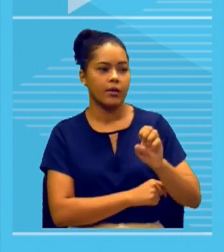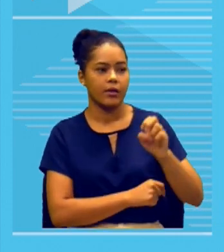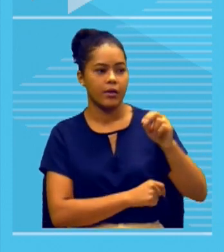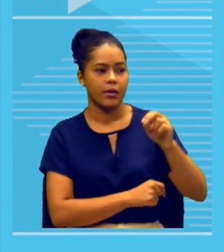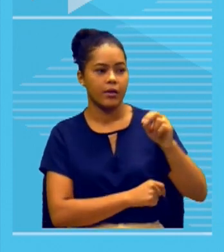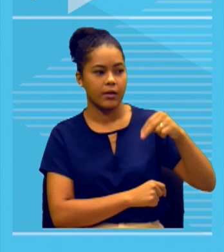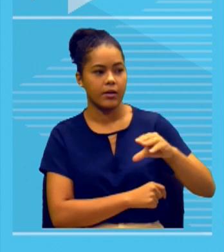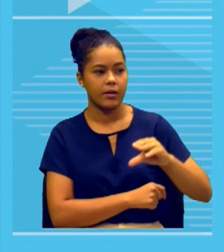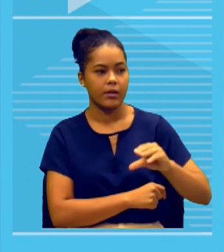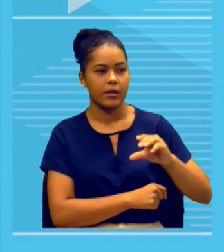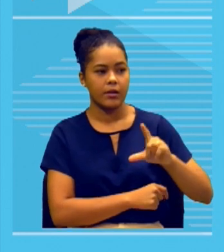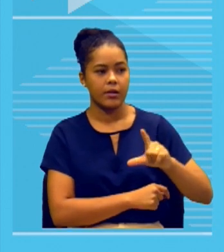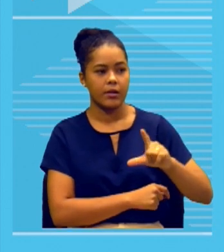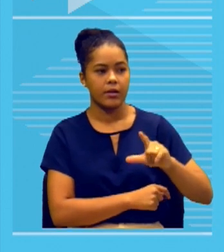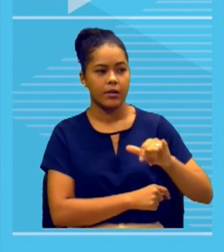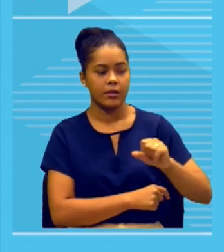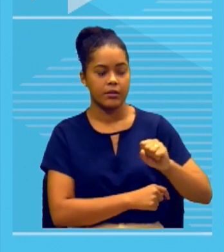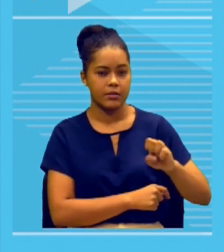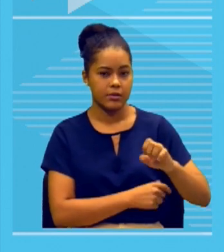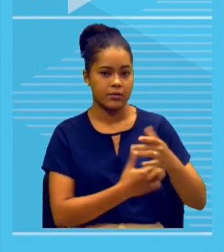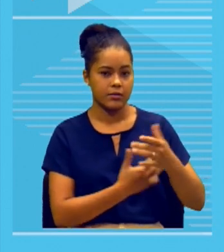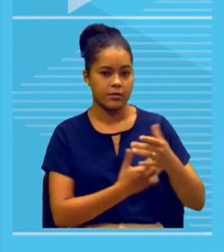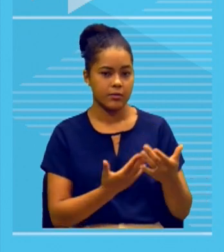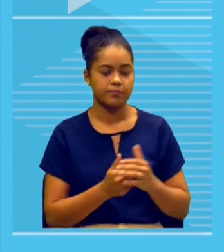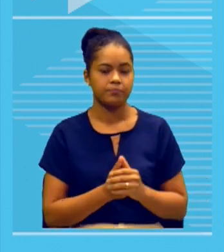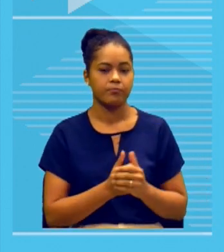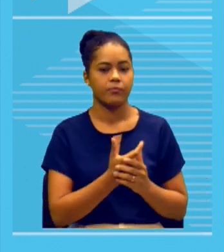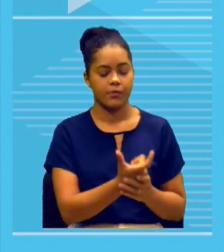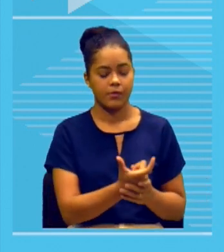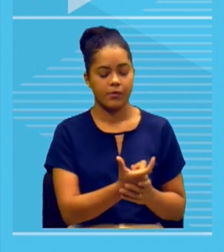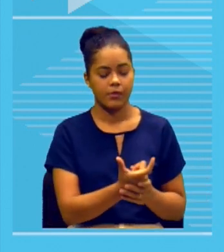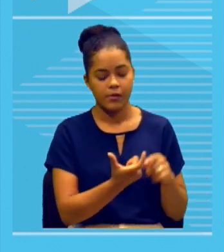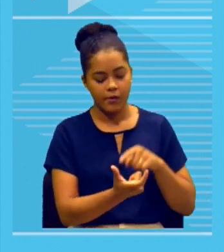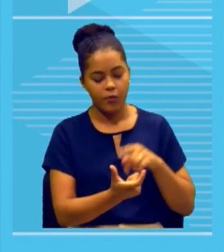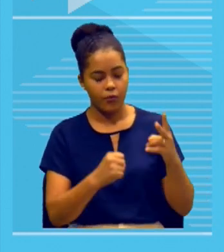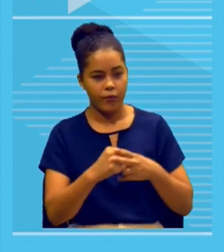disse-me que viria na próxima semana disse-me